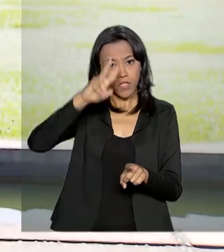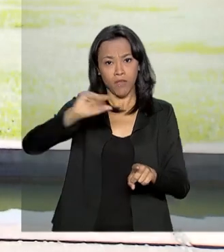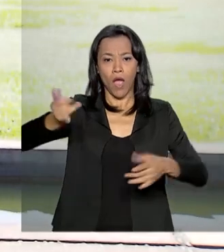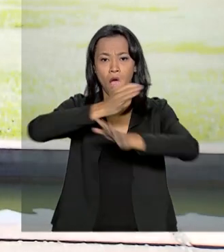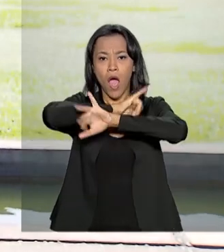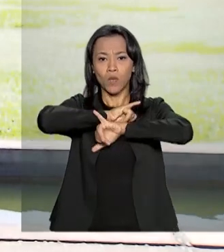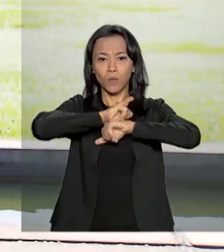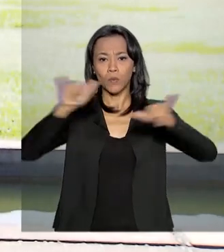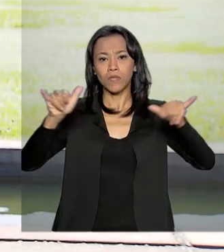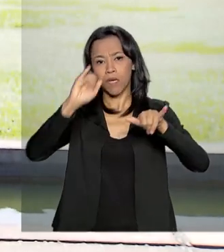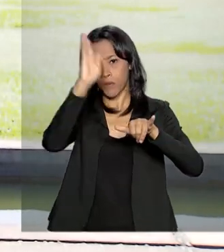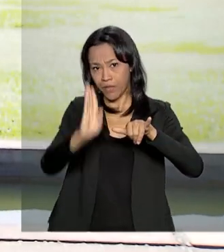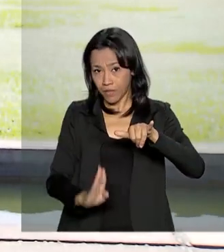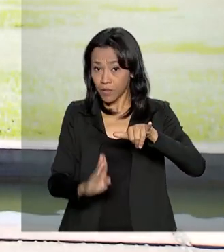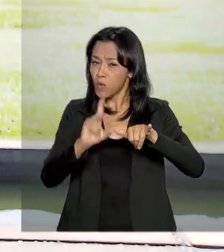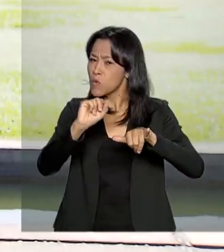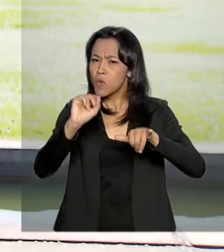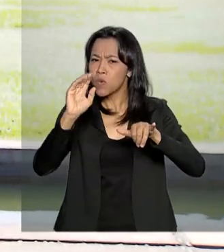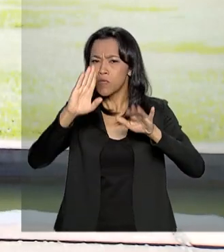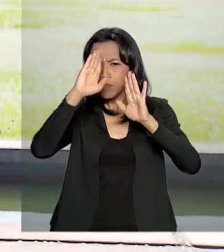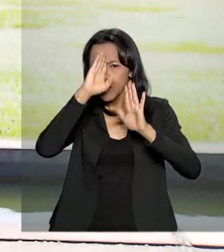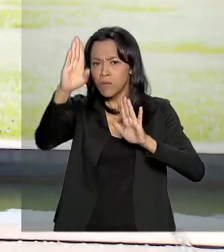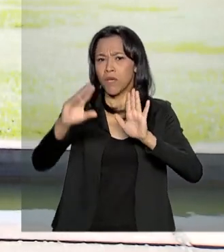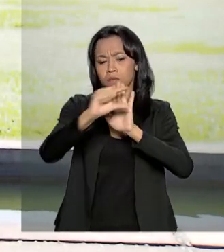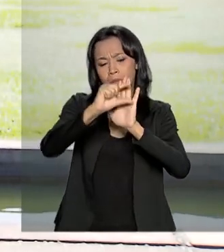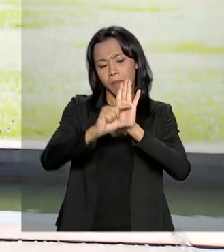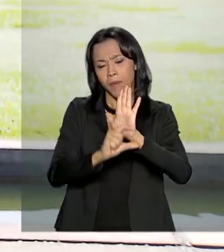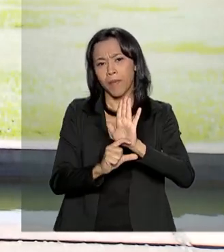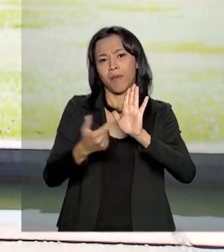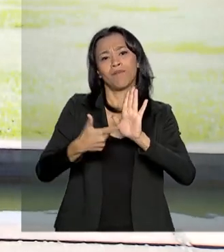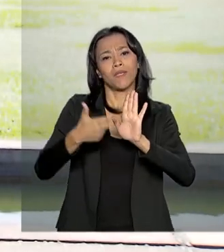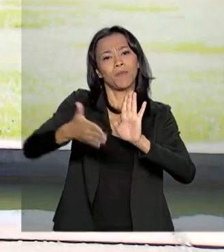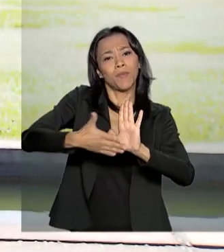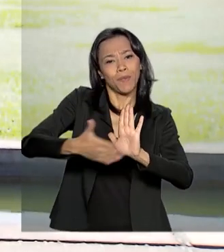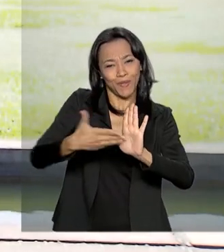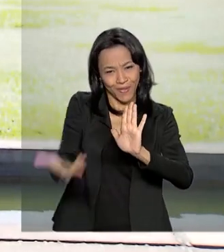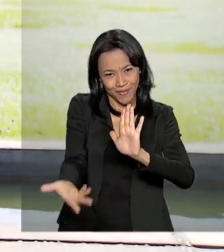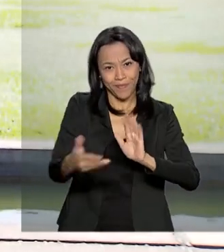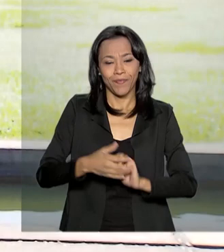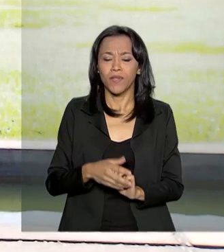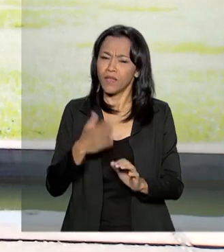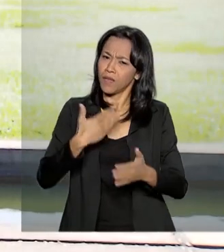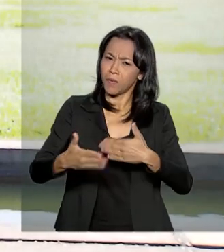os principais pontos desta reforma. Bom, e a gente volta a qualquer